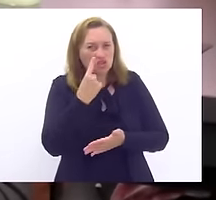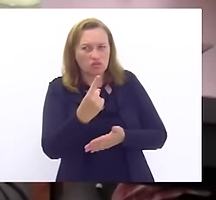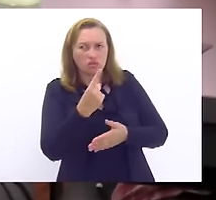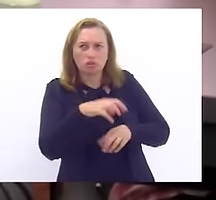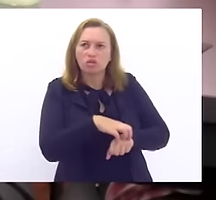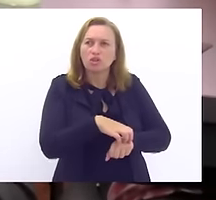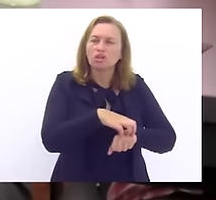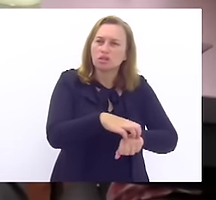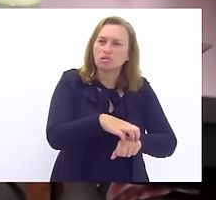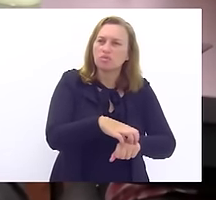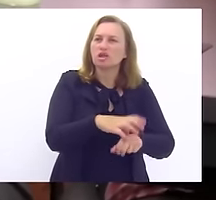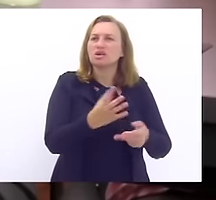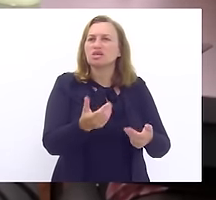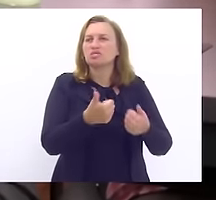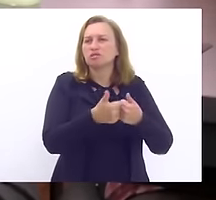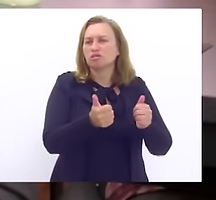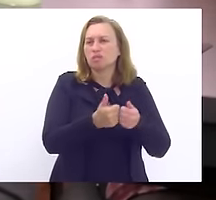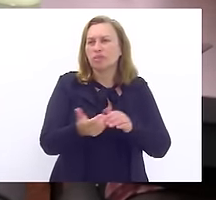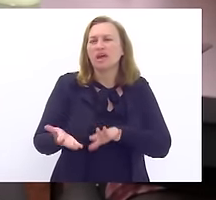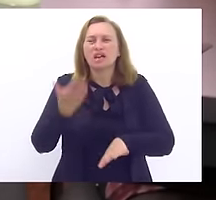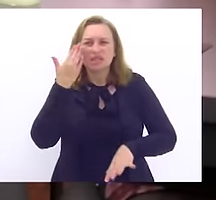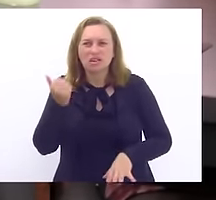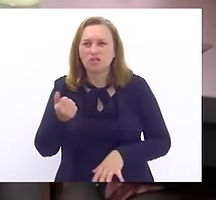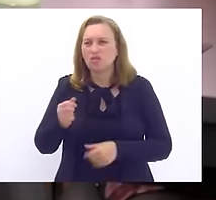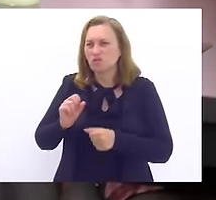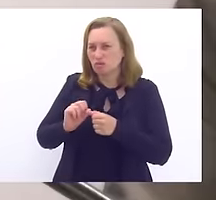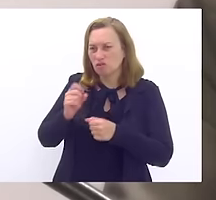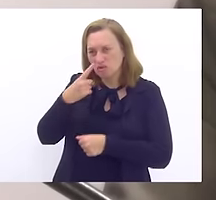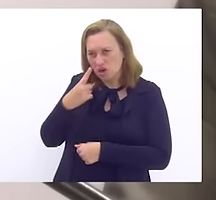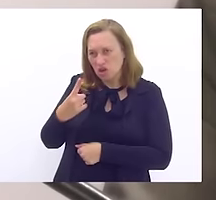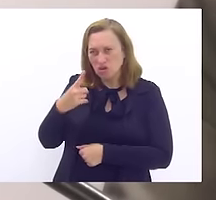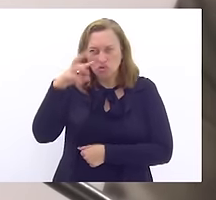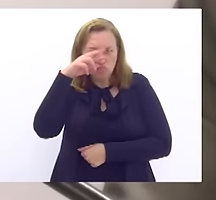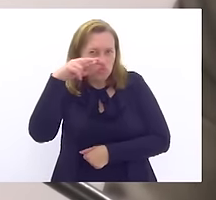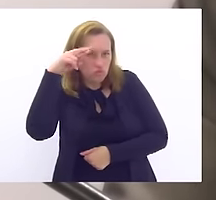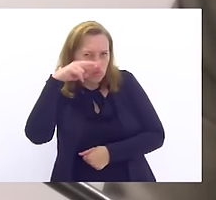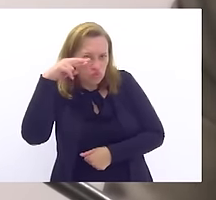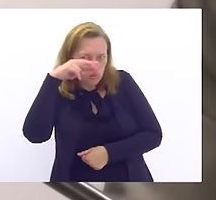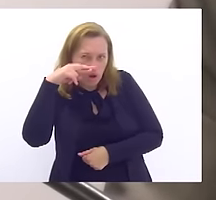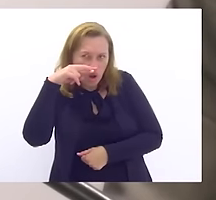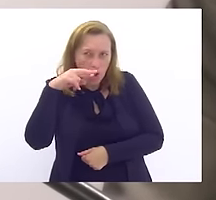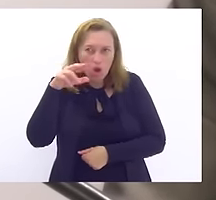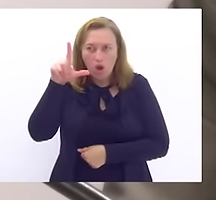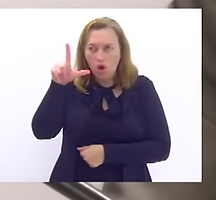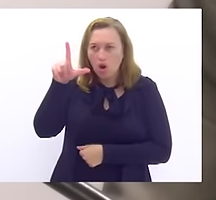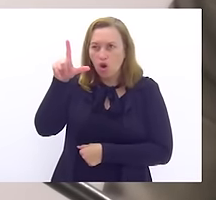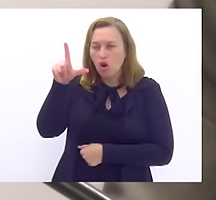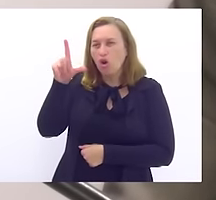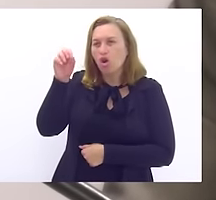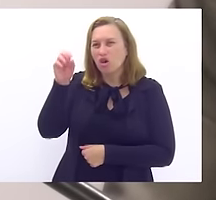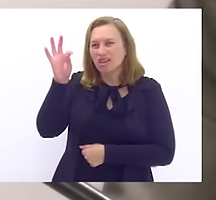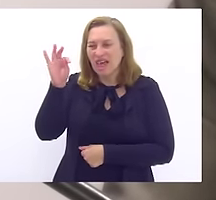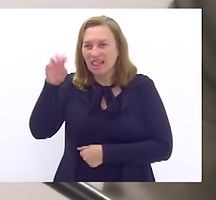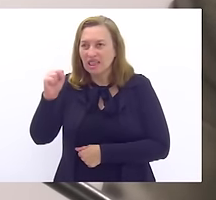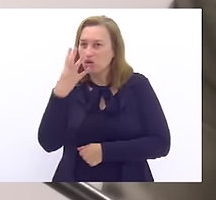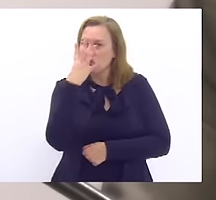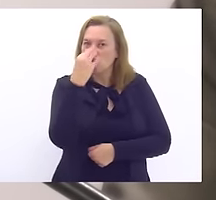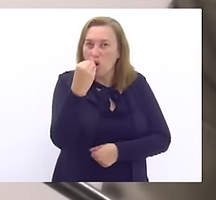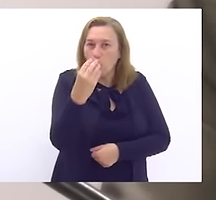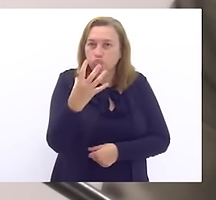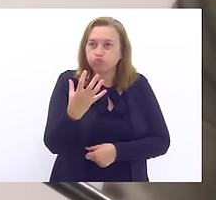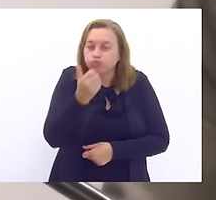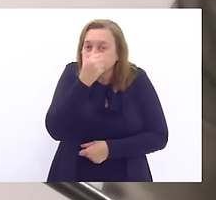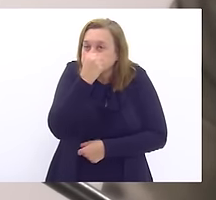intermunicipal sabe o que que eu mais vejo dentro fiscalizar lotadas Vans as Vans tem que ter Impecável